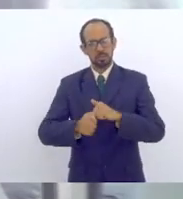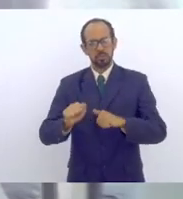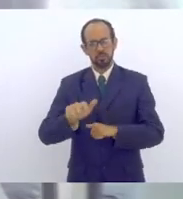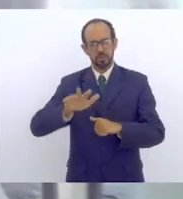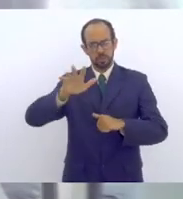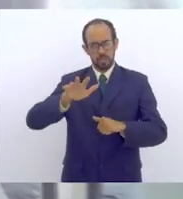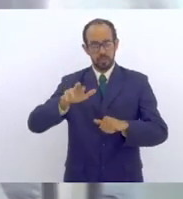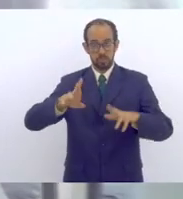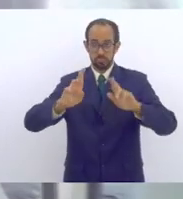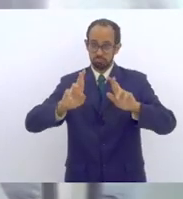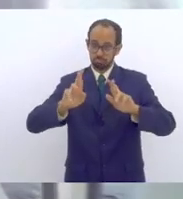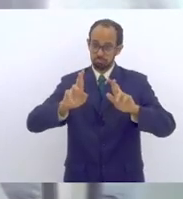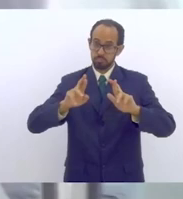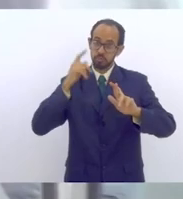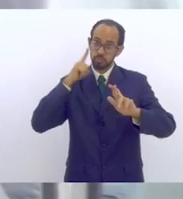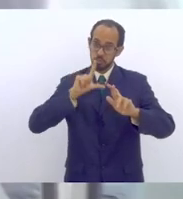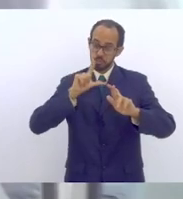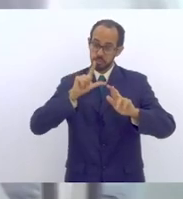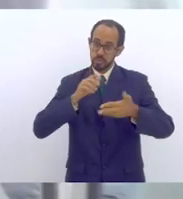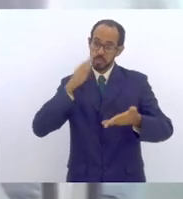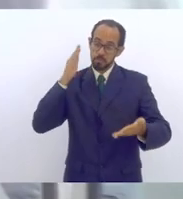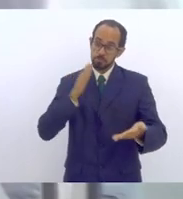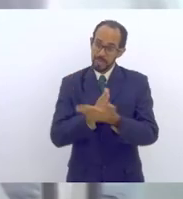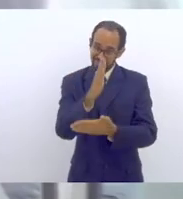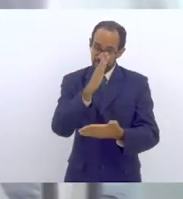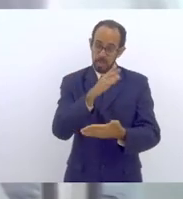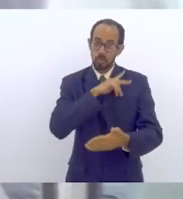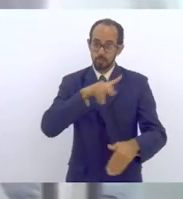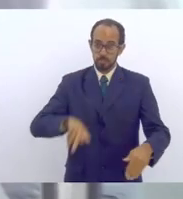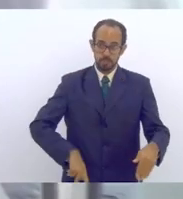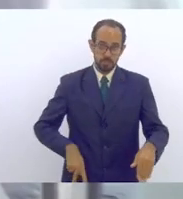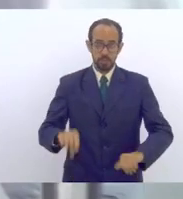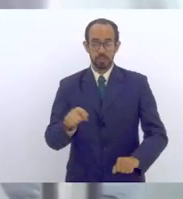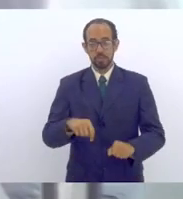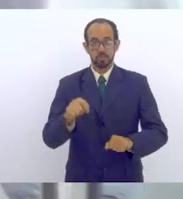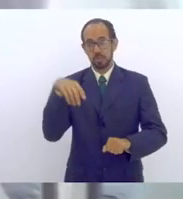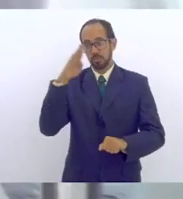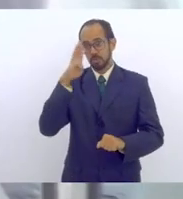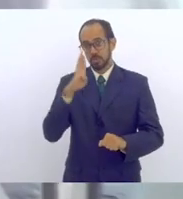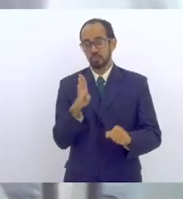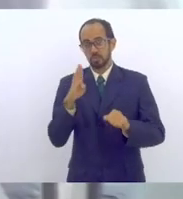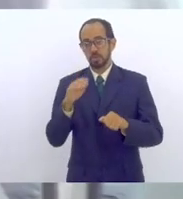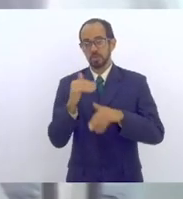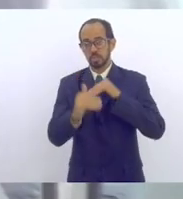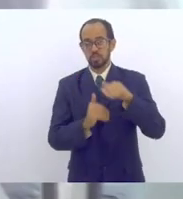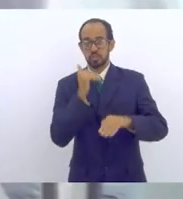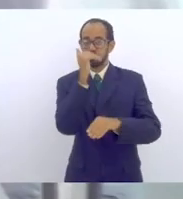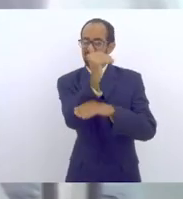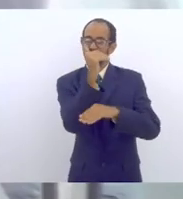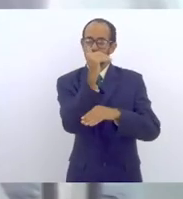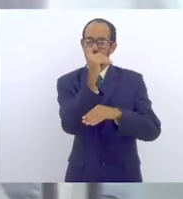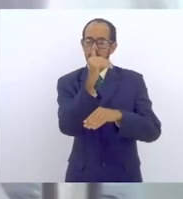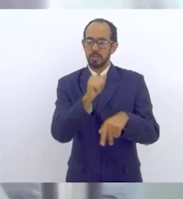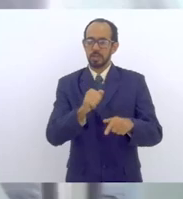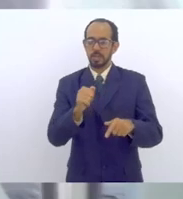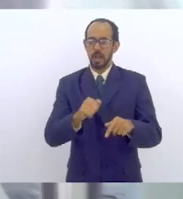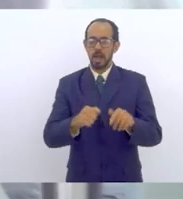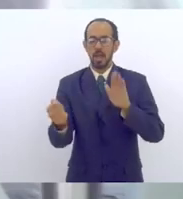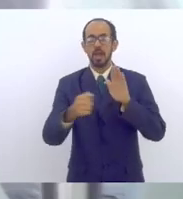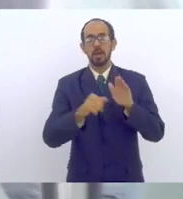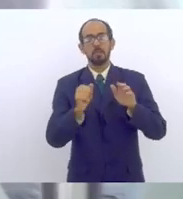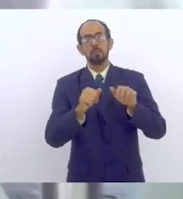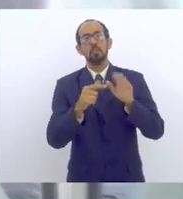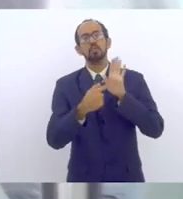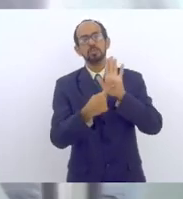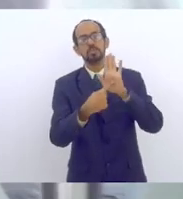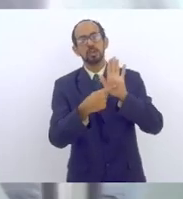possa vencer presidia essa frente no Brasil para a gente elevar o exemplo do caso da gente para o